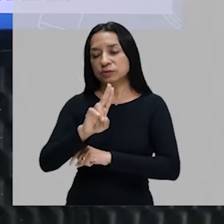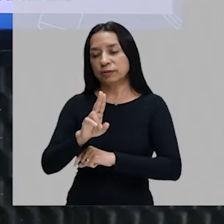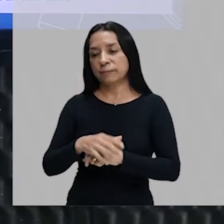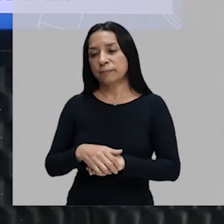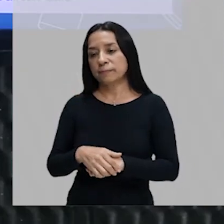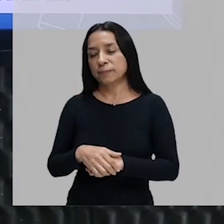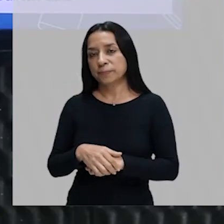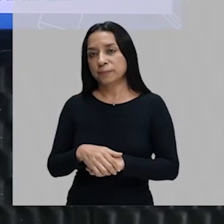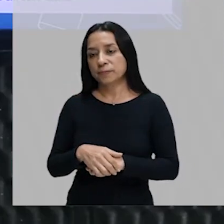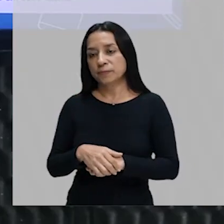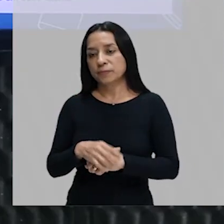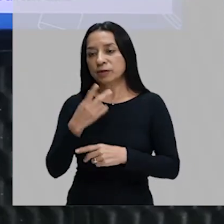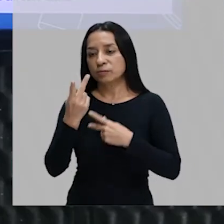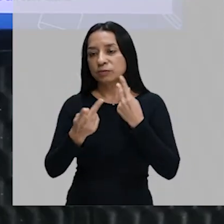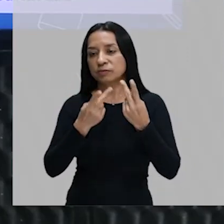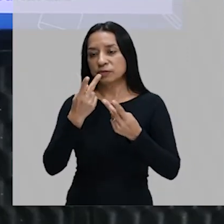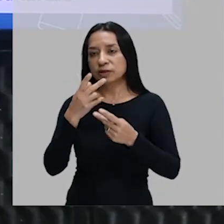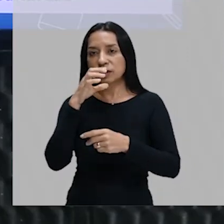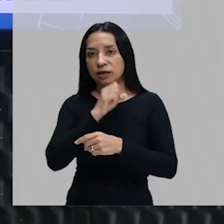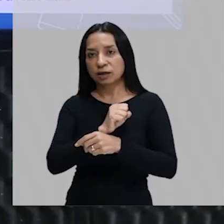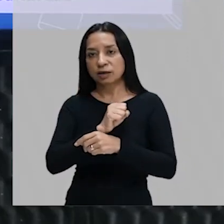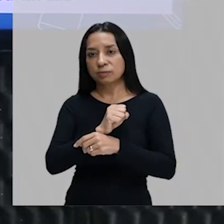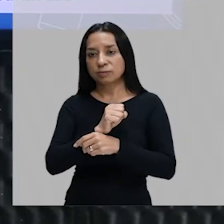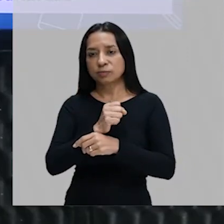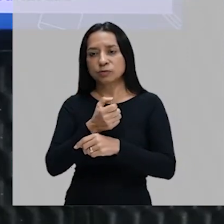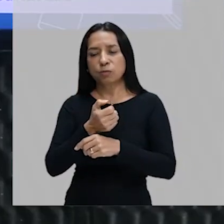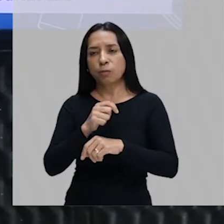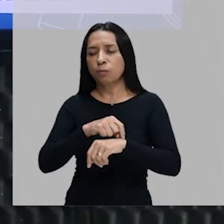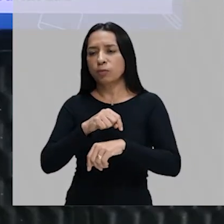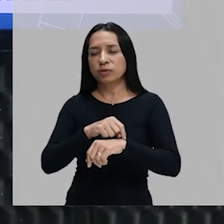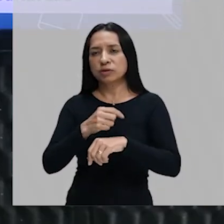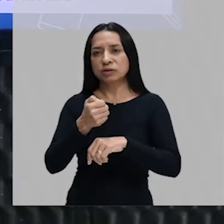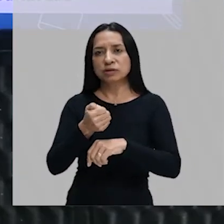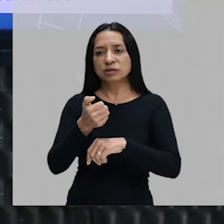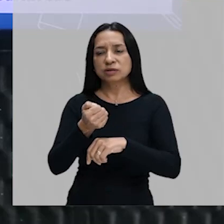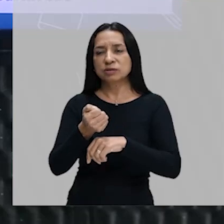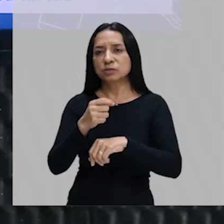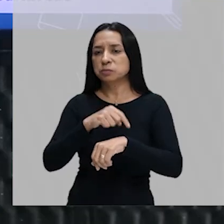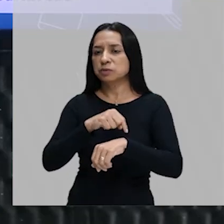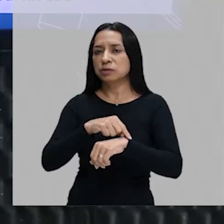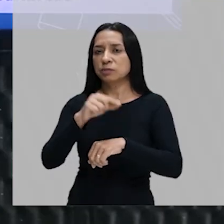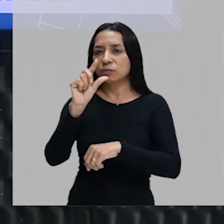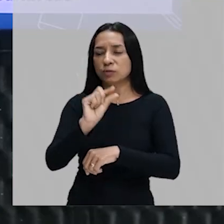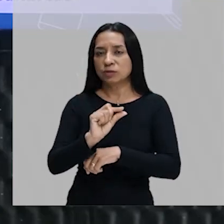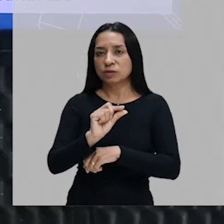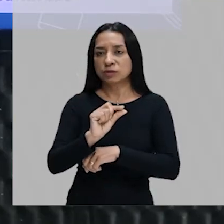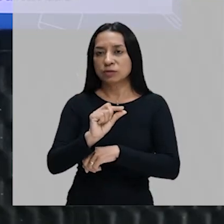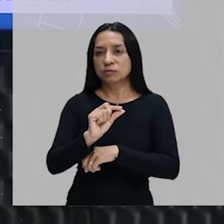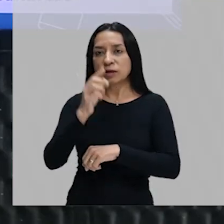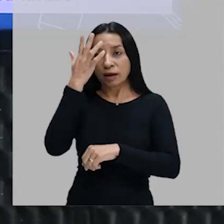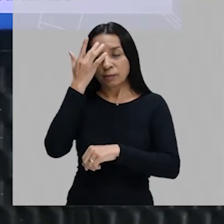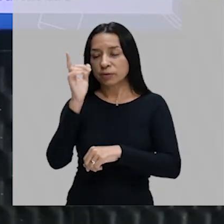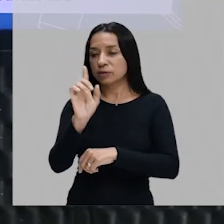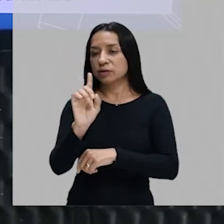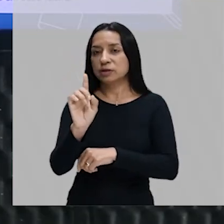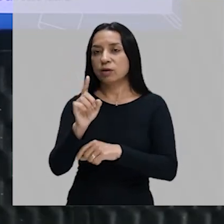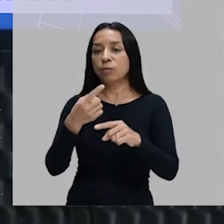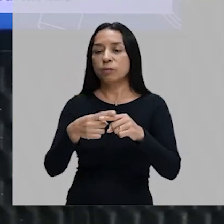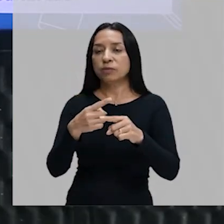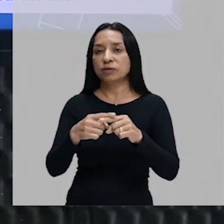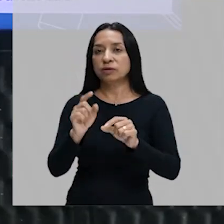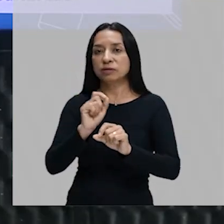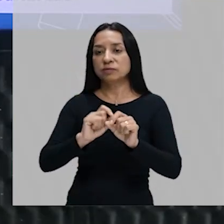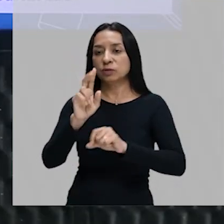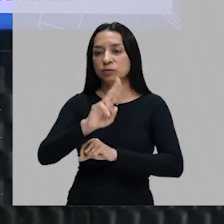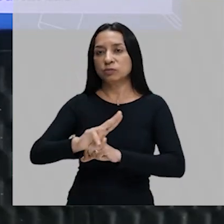para dizer que nós vamos nos ver rapidamente, daqui a um pouquinho, daqui a pouco tempo, não amanhã, porque aí eu já